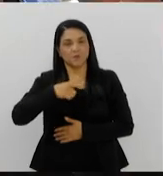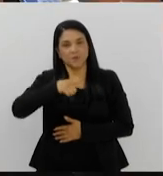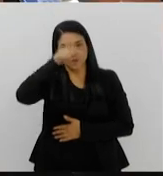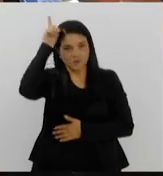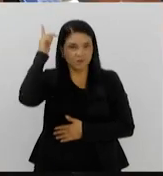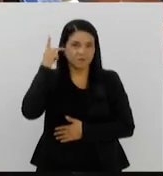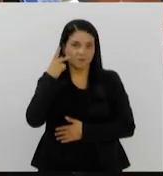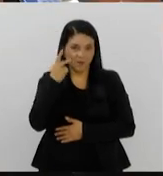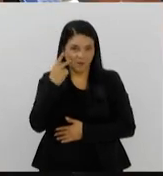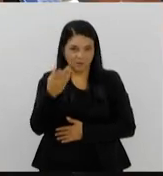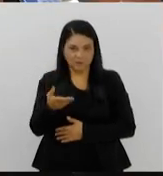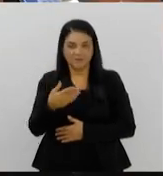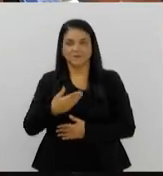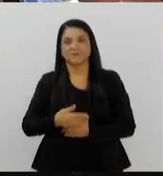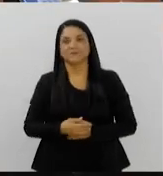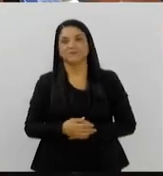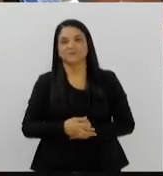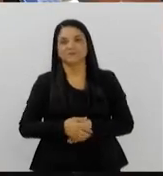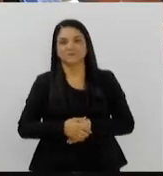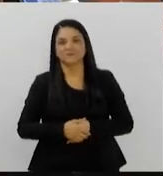favor.